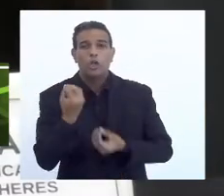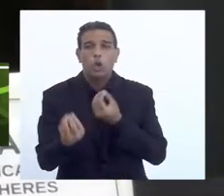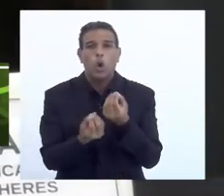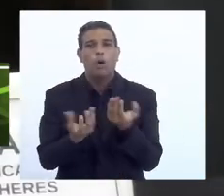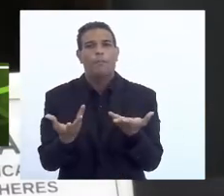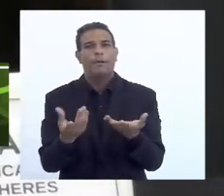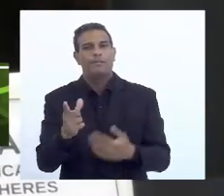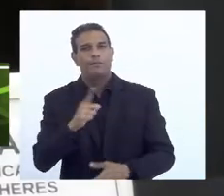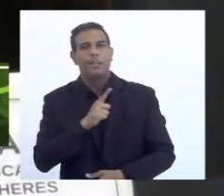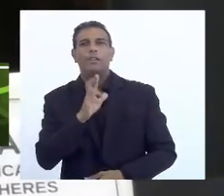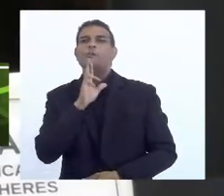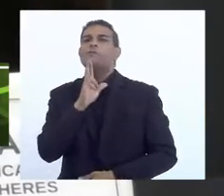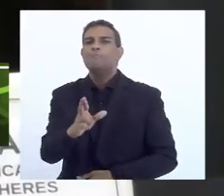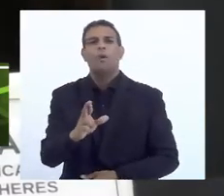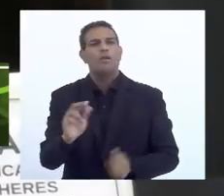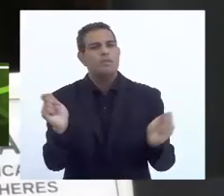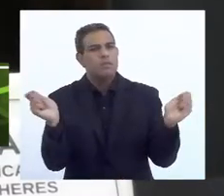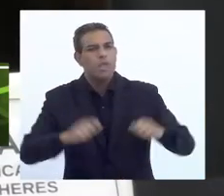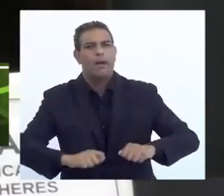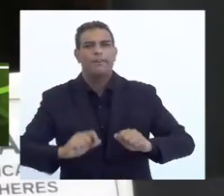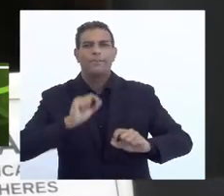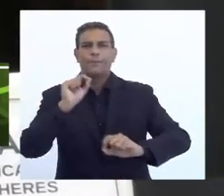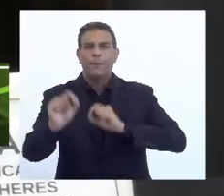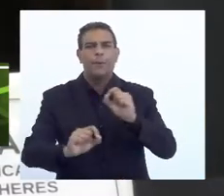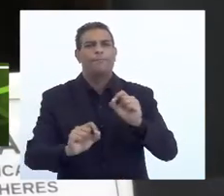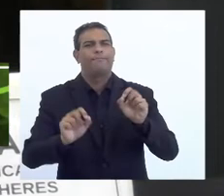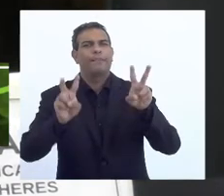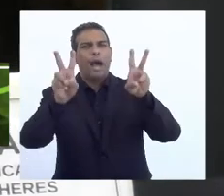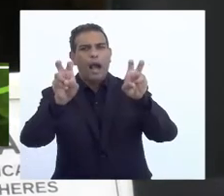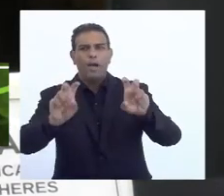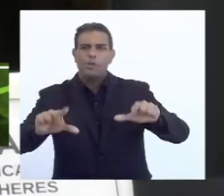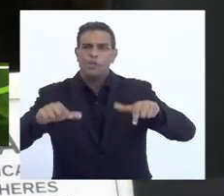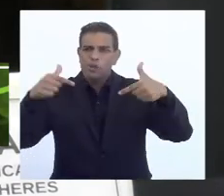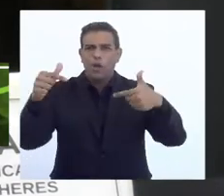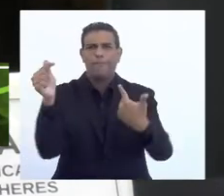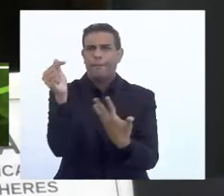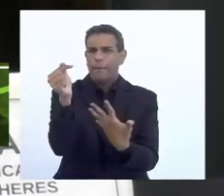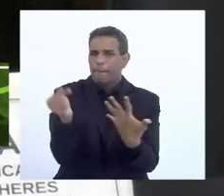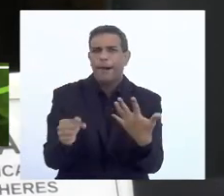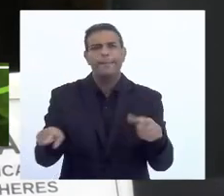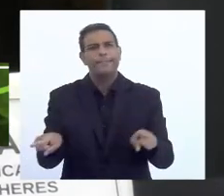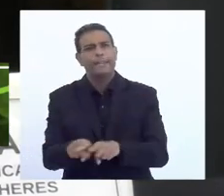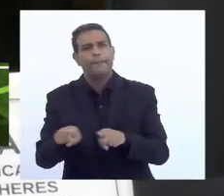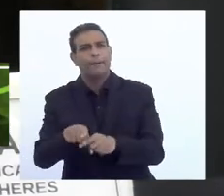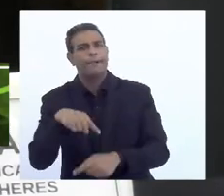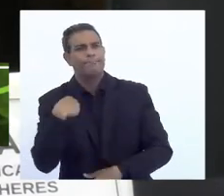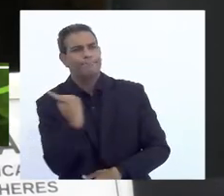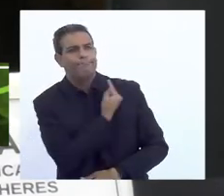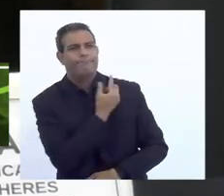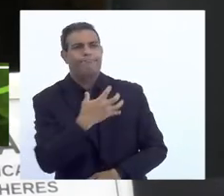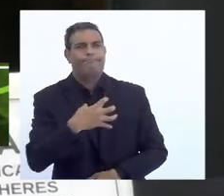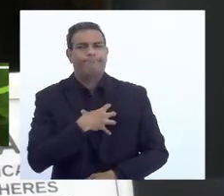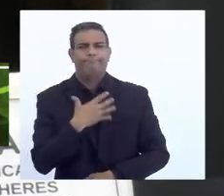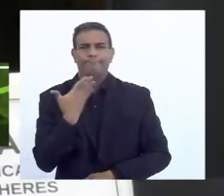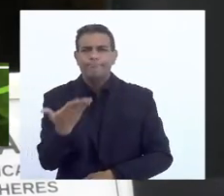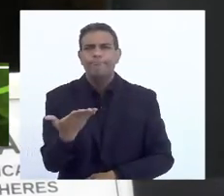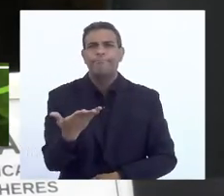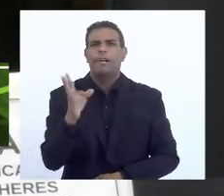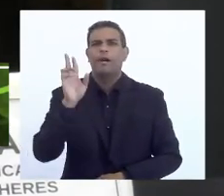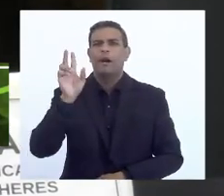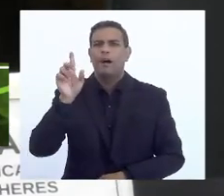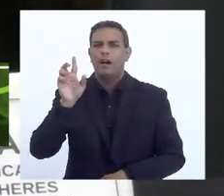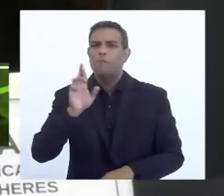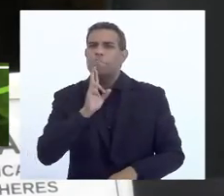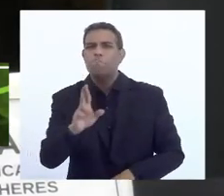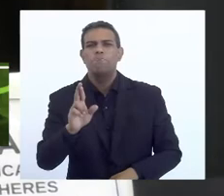trazer resposta. A gente não pode deixar de trazer ações concretas. Assim como foi dito aqui também, a omissão é uma